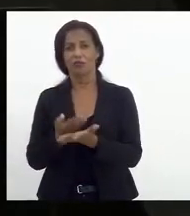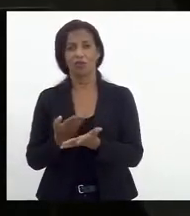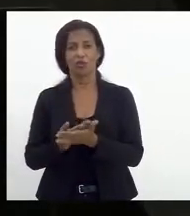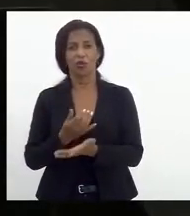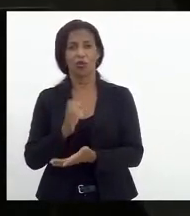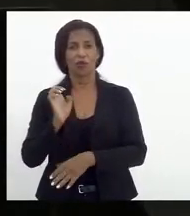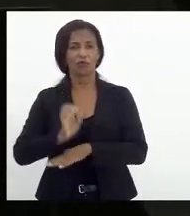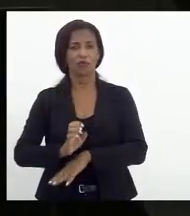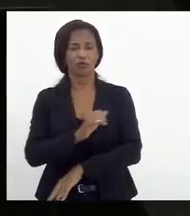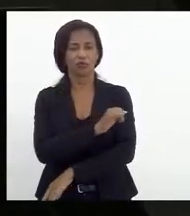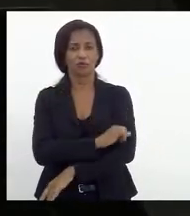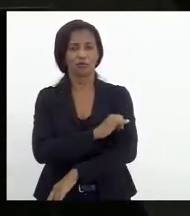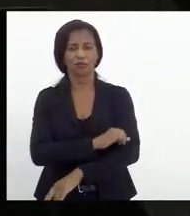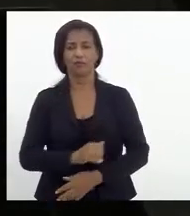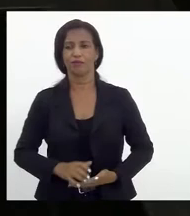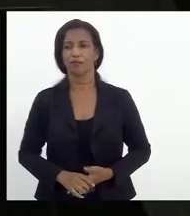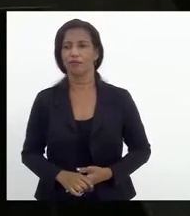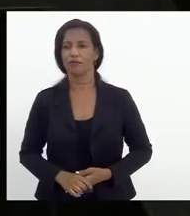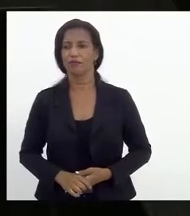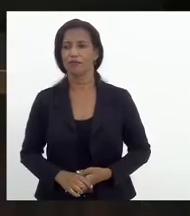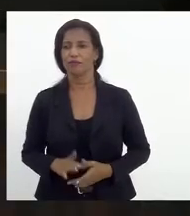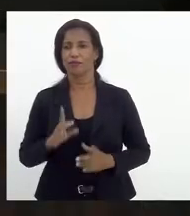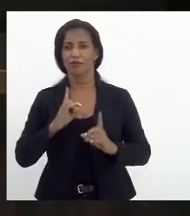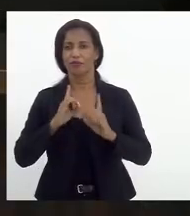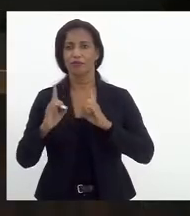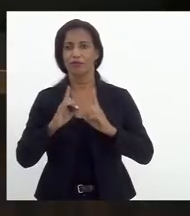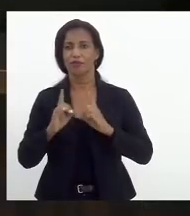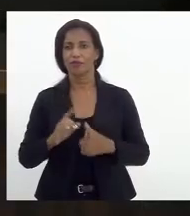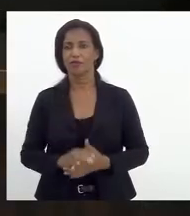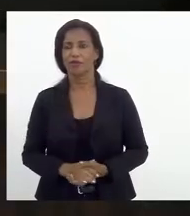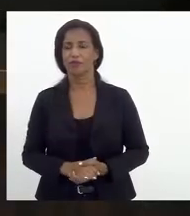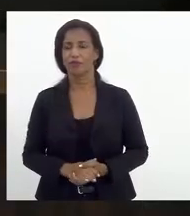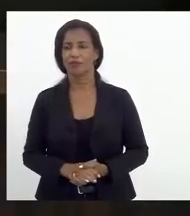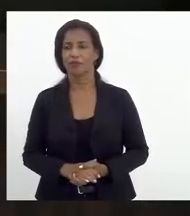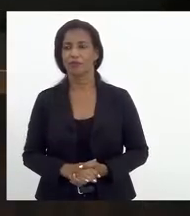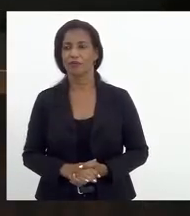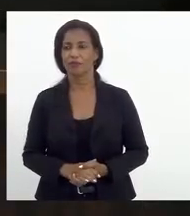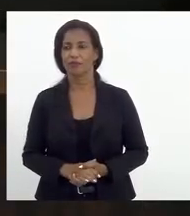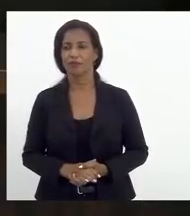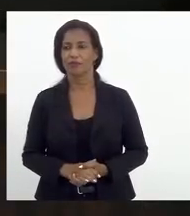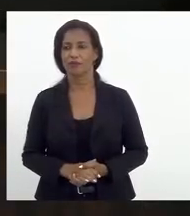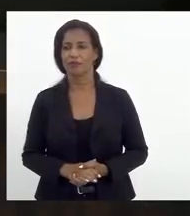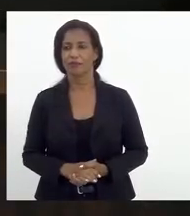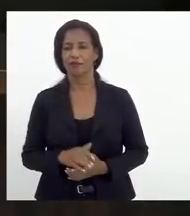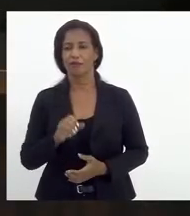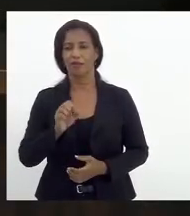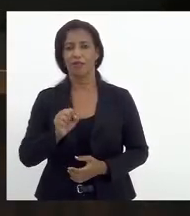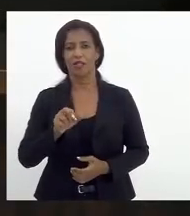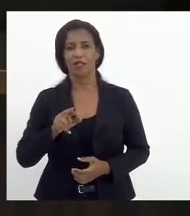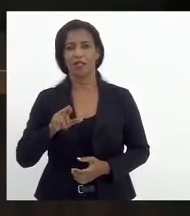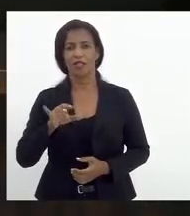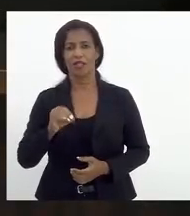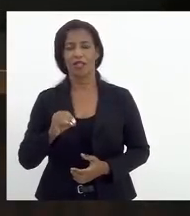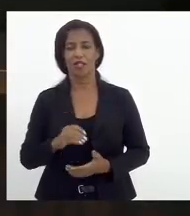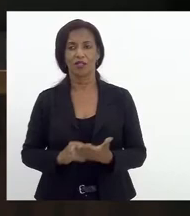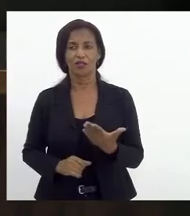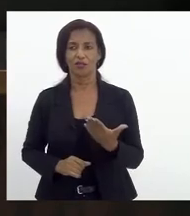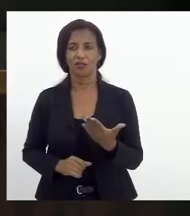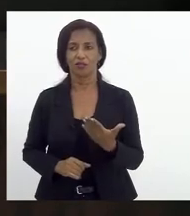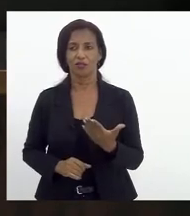Janeiro. Para discutir, deputado, autor do projeto, Sérgio Fernandes.